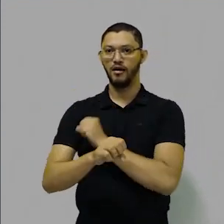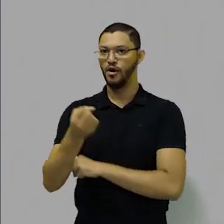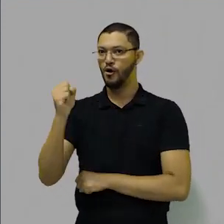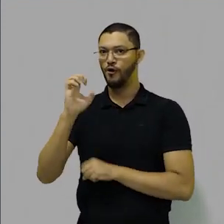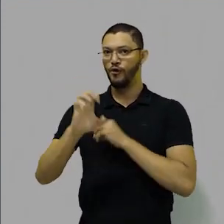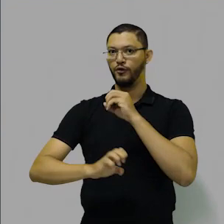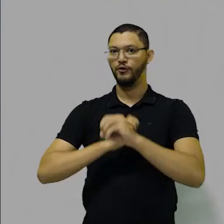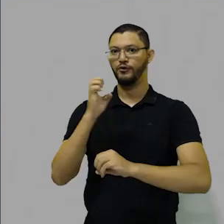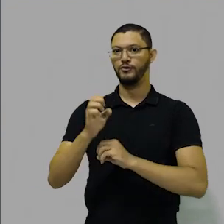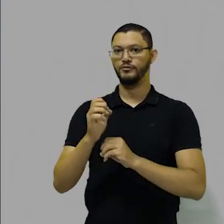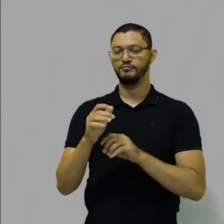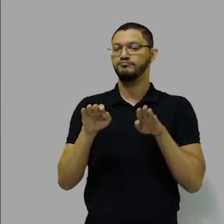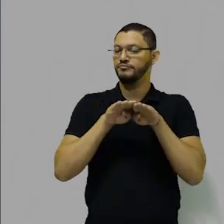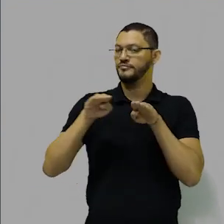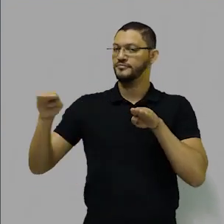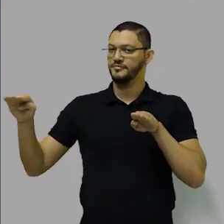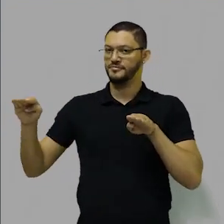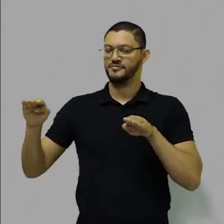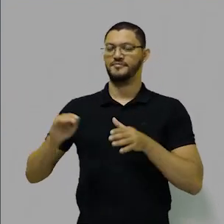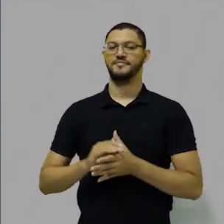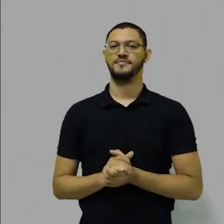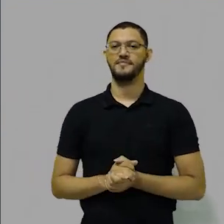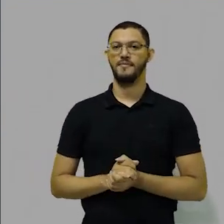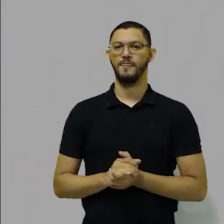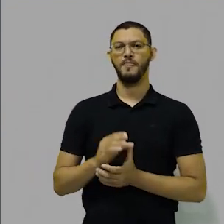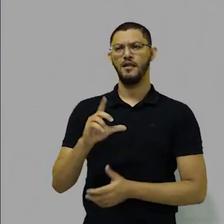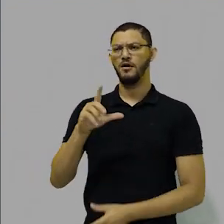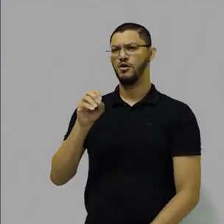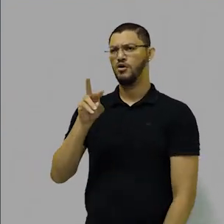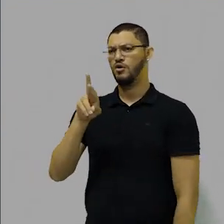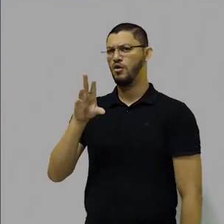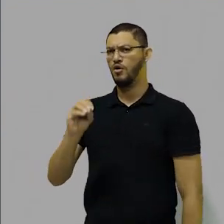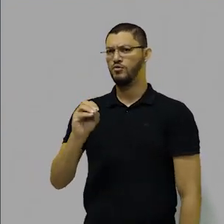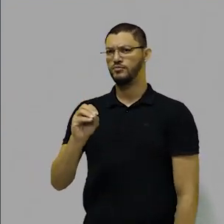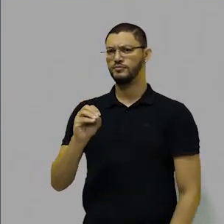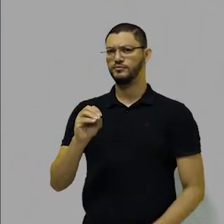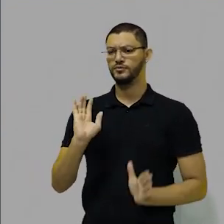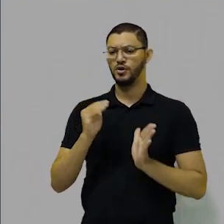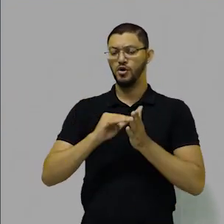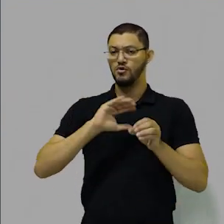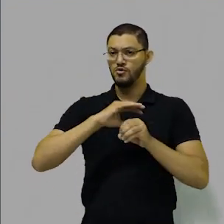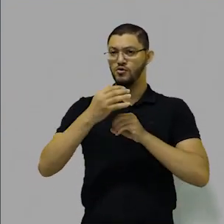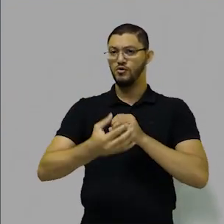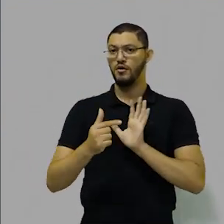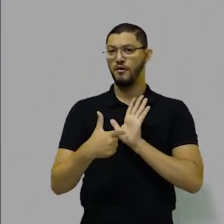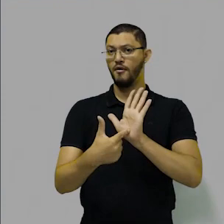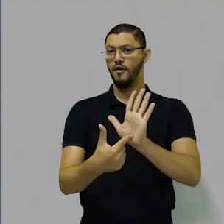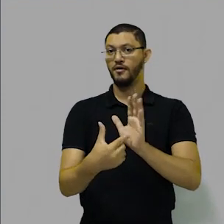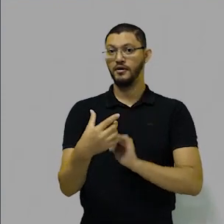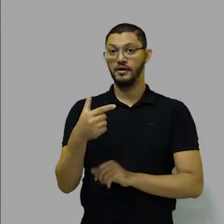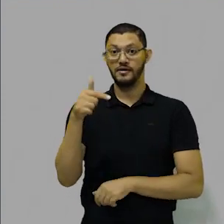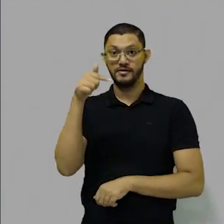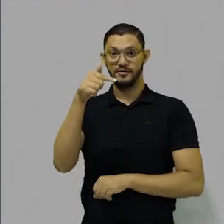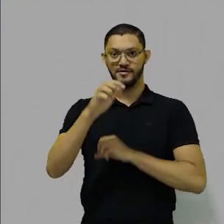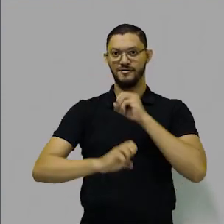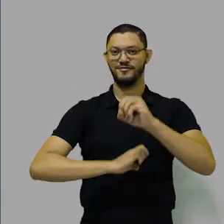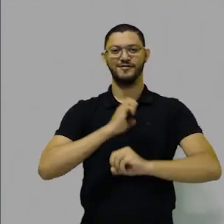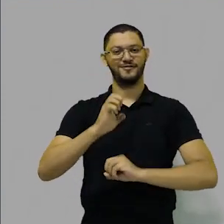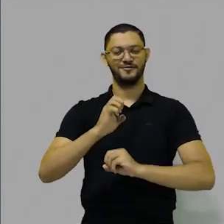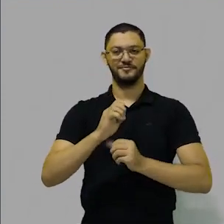aí ficará estável. O cloro na sua última camada, ele apresenta 7